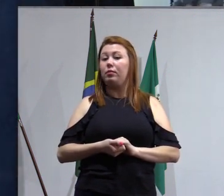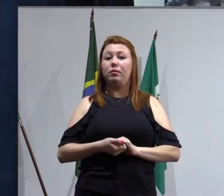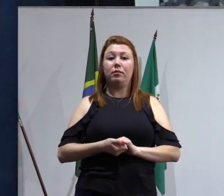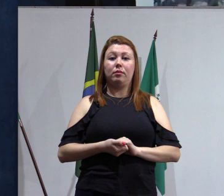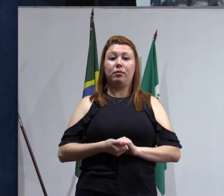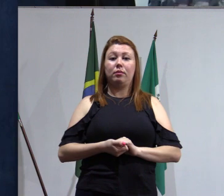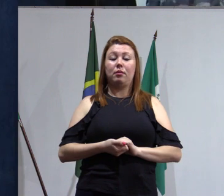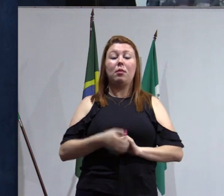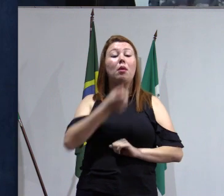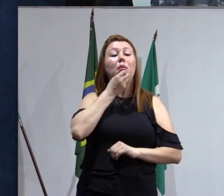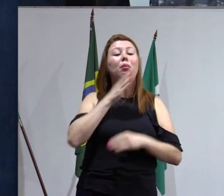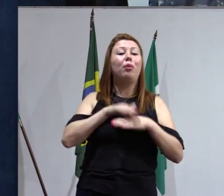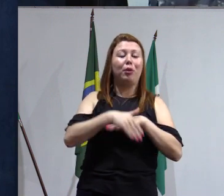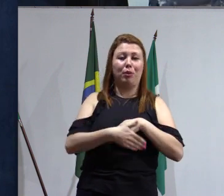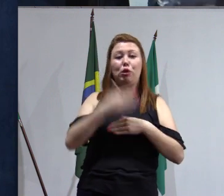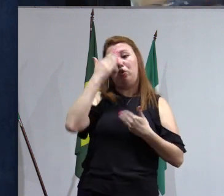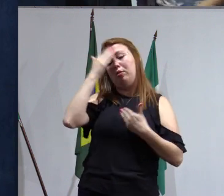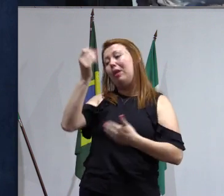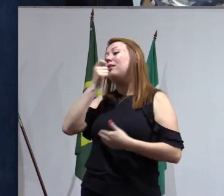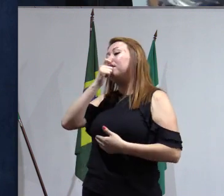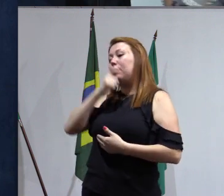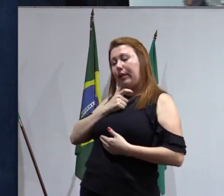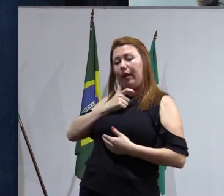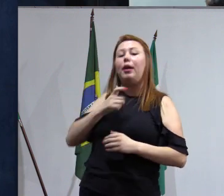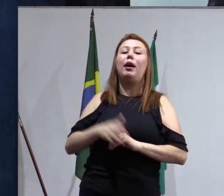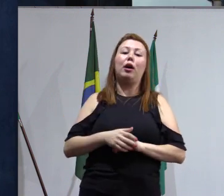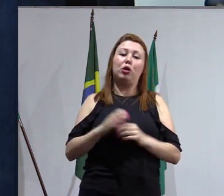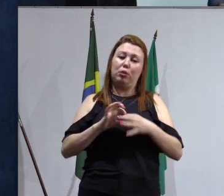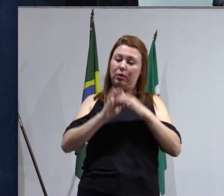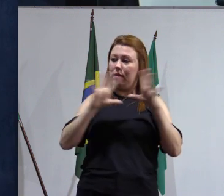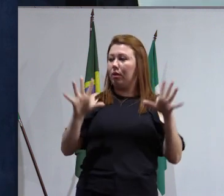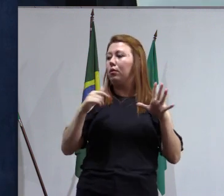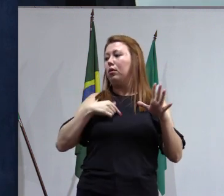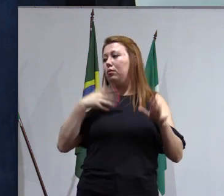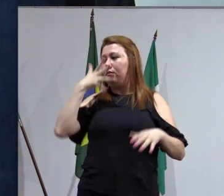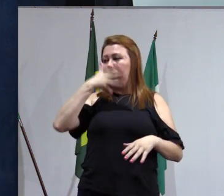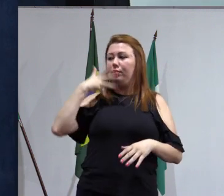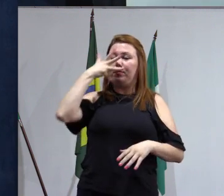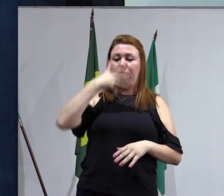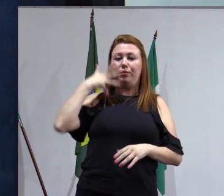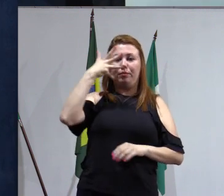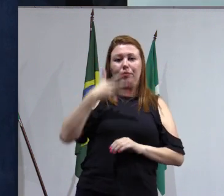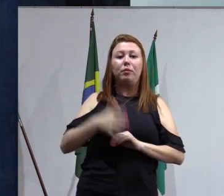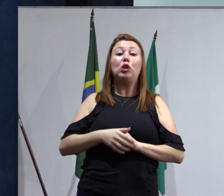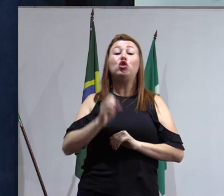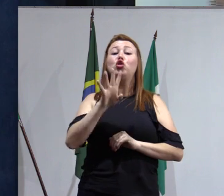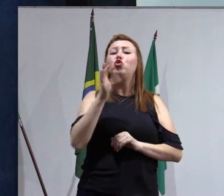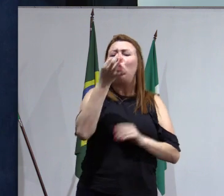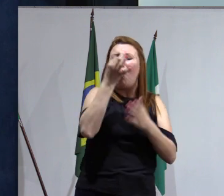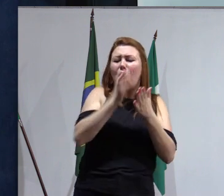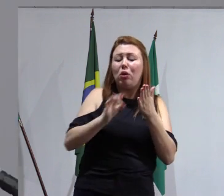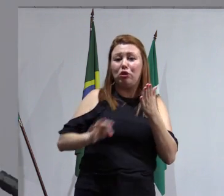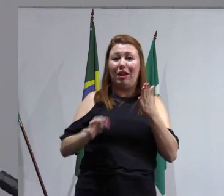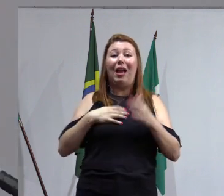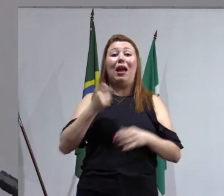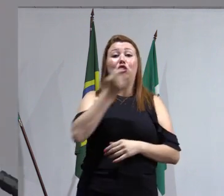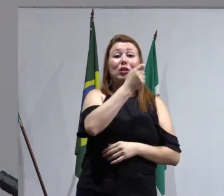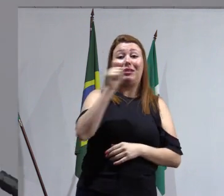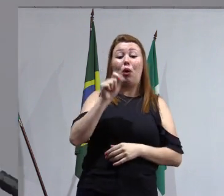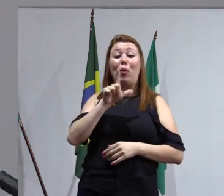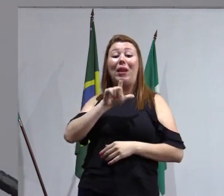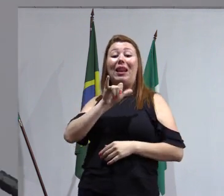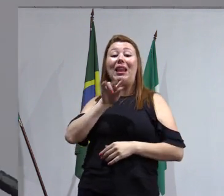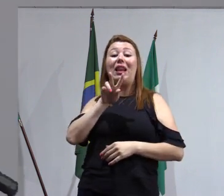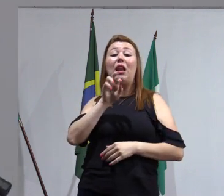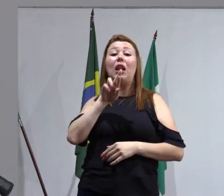Boa noite. Obrigado, professor Ricardo Marcelo, pela oportunidade. E só uma correção. A Associação Livres é uma associação